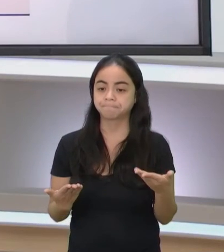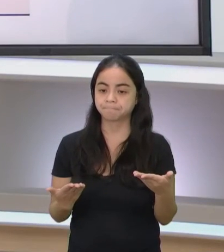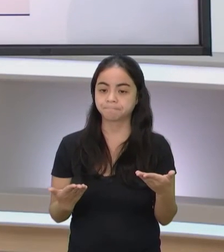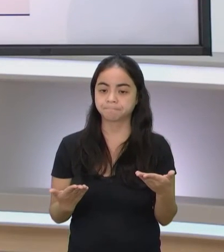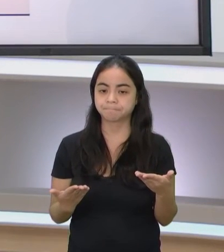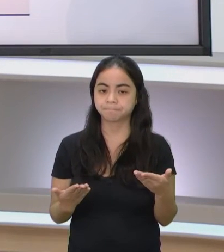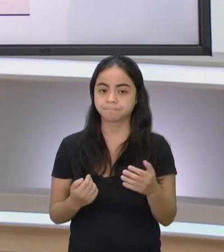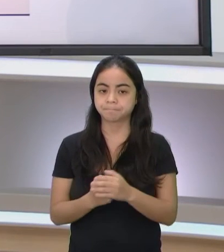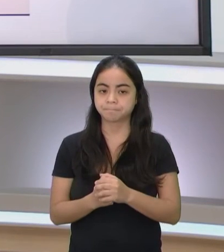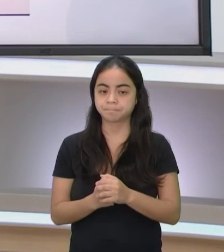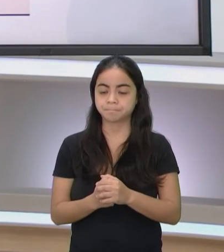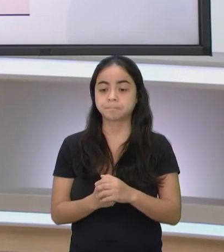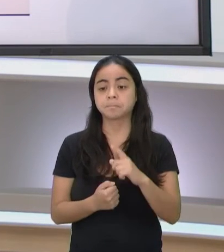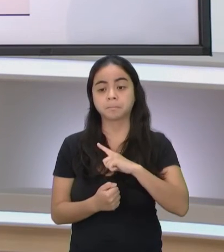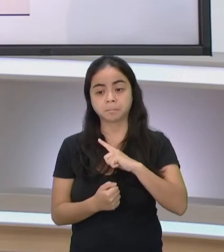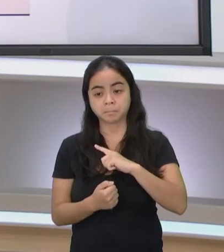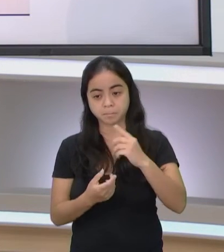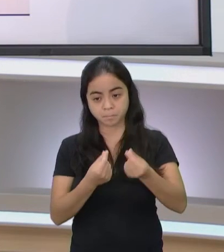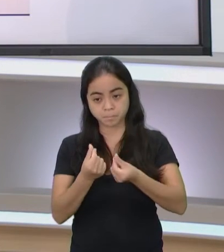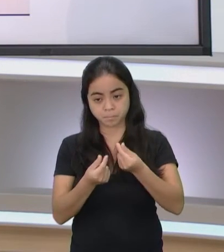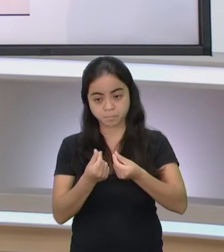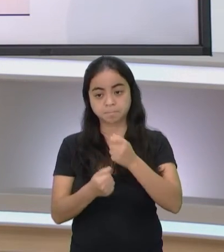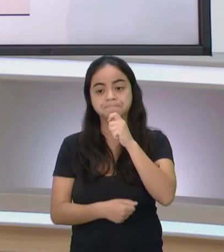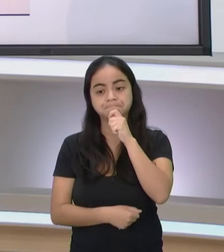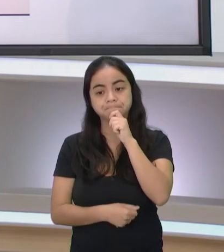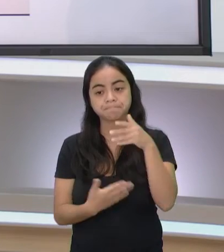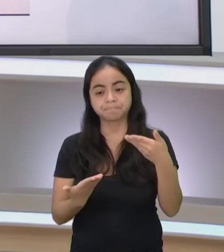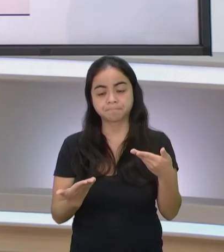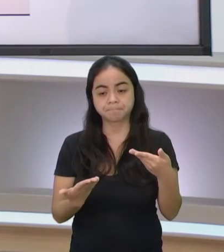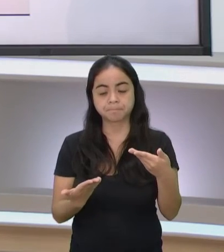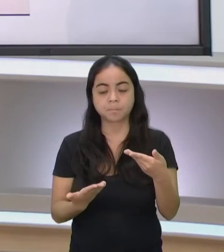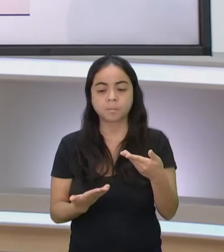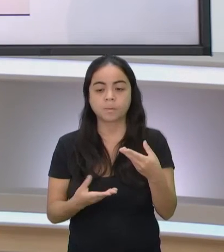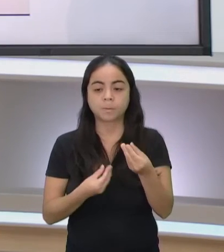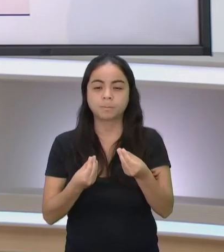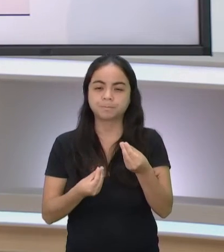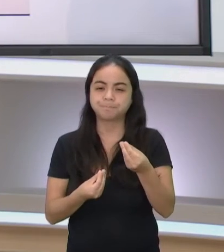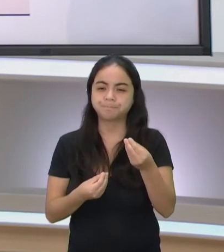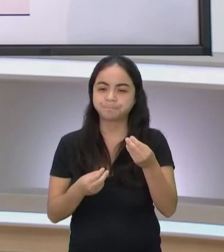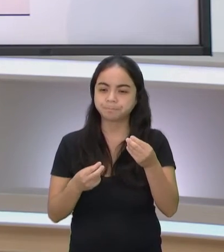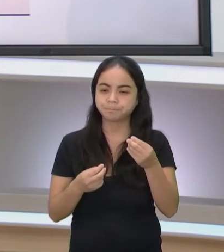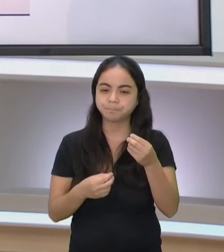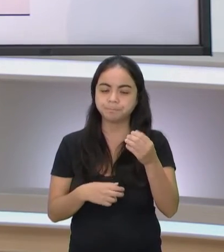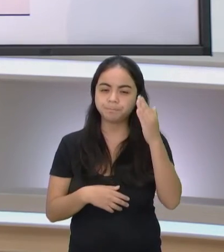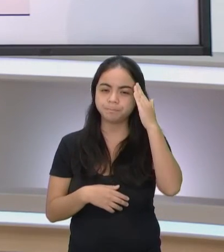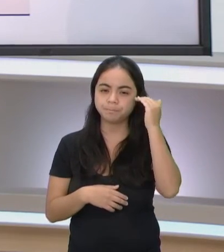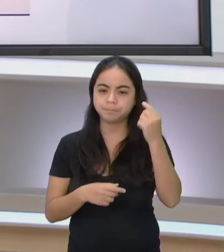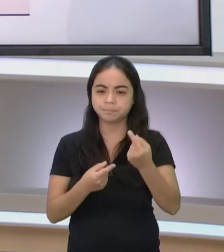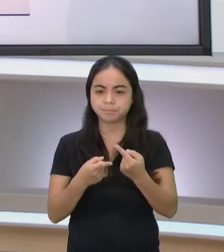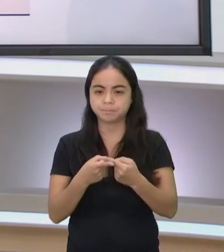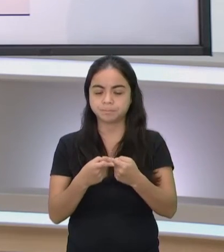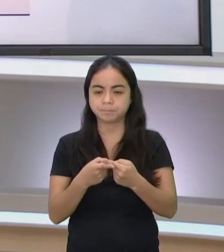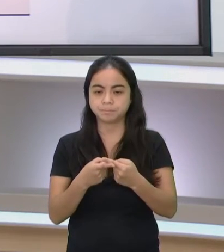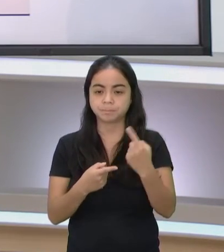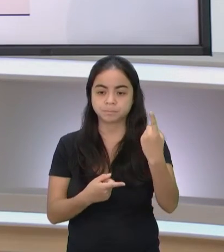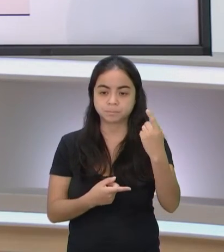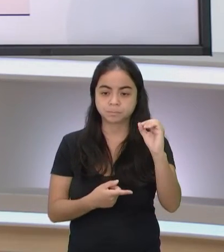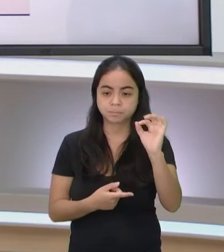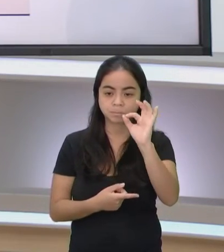Provavelmente sobrou dinheiro. Como que eu sei, né? Como que, batendo o olho, a gente sabe que sobrou dinheiro. Porque aqui não vai dar o